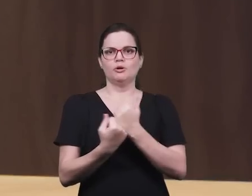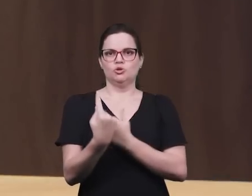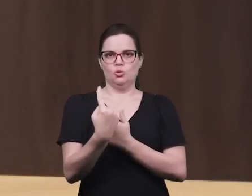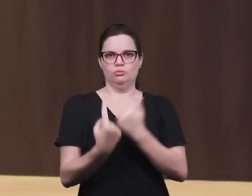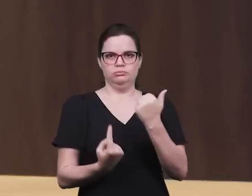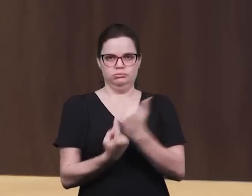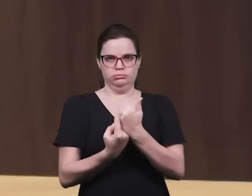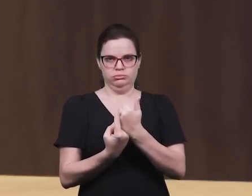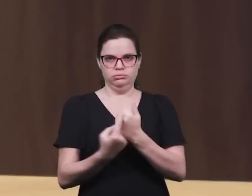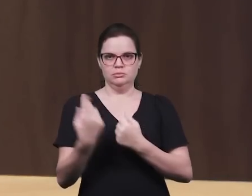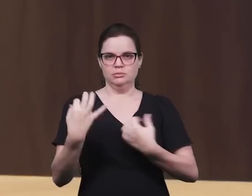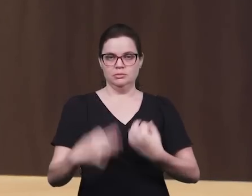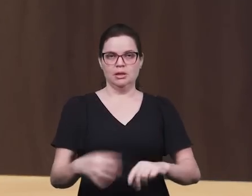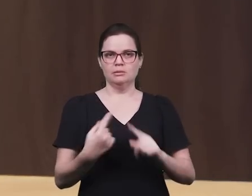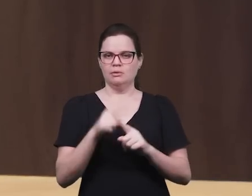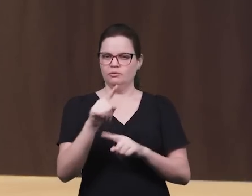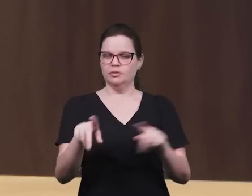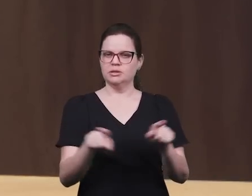também passa por esses